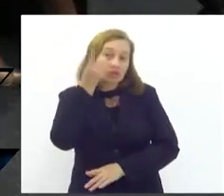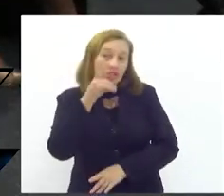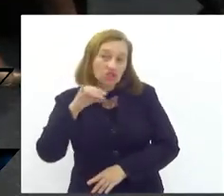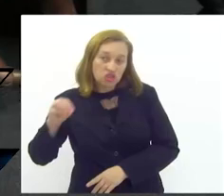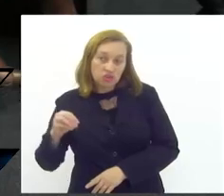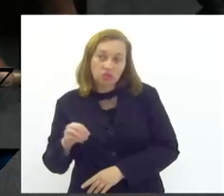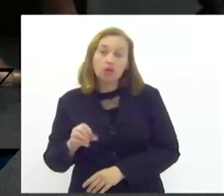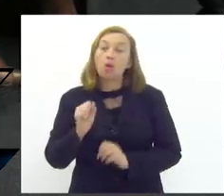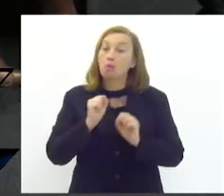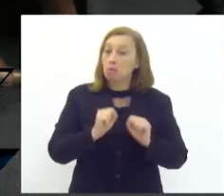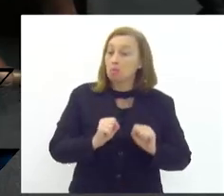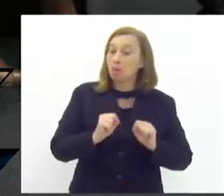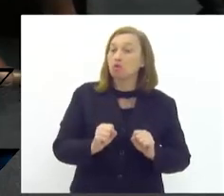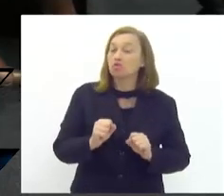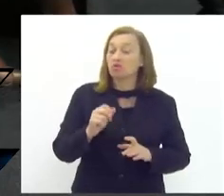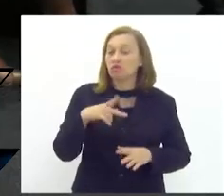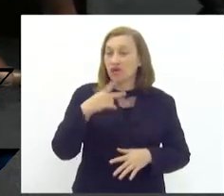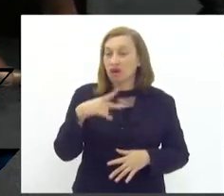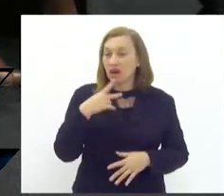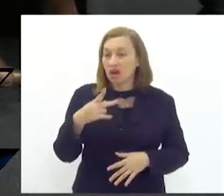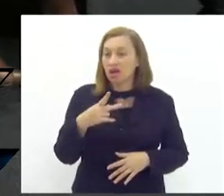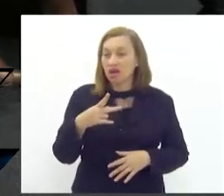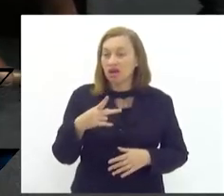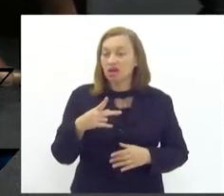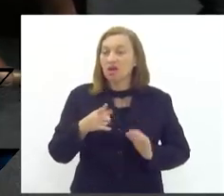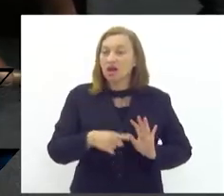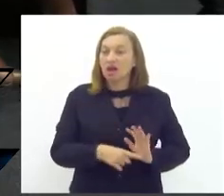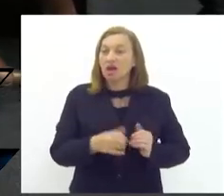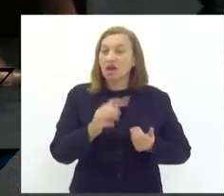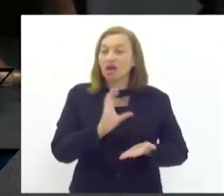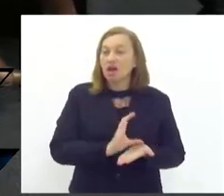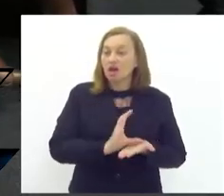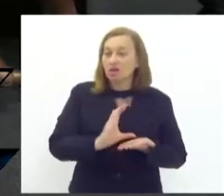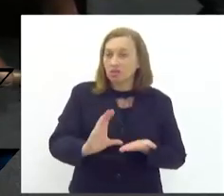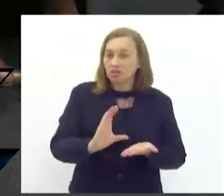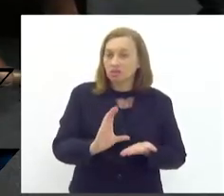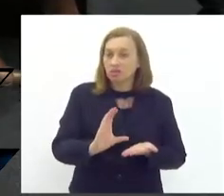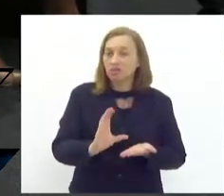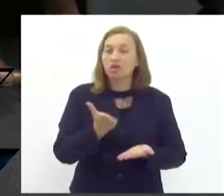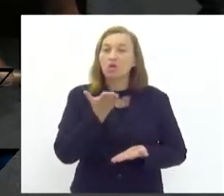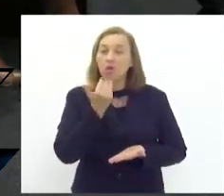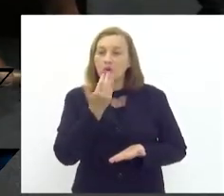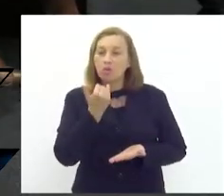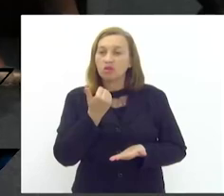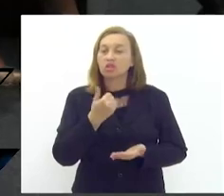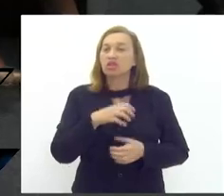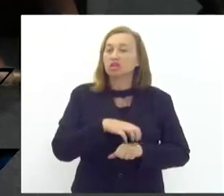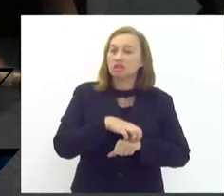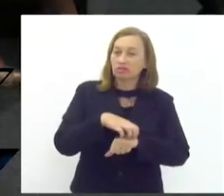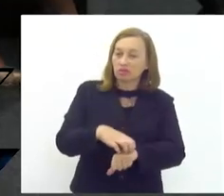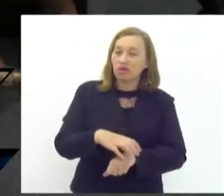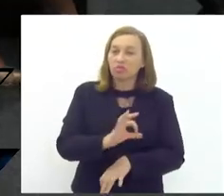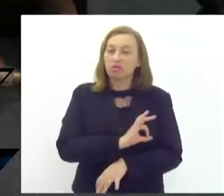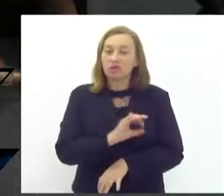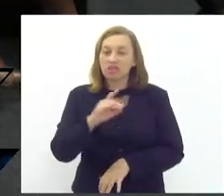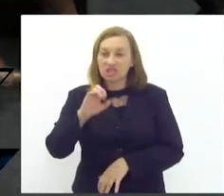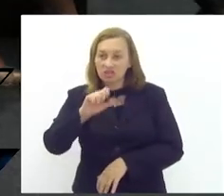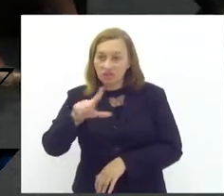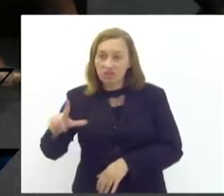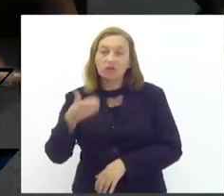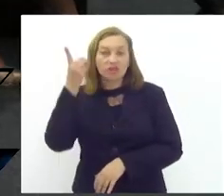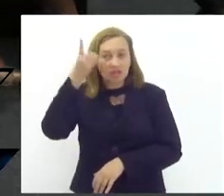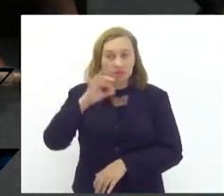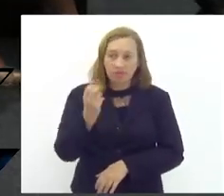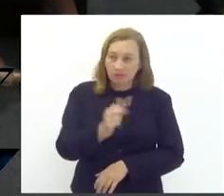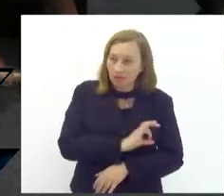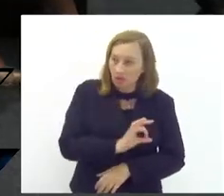e aí eu posso enumerar os alimentação e transporte da Polícia Civil que como falou a deputada Marta